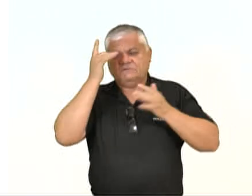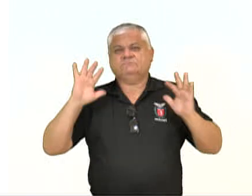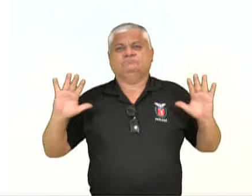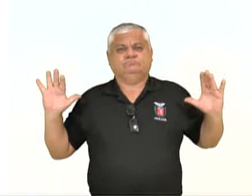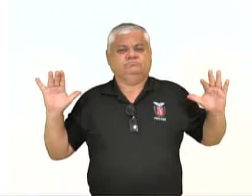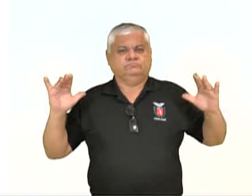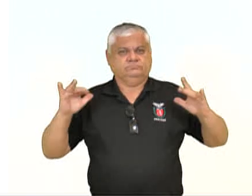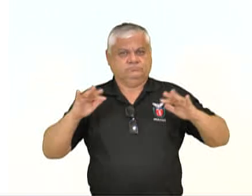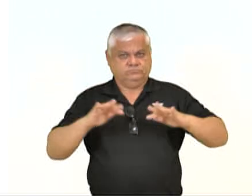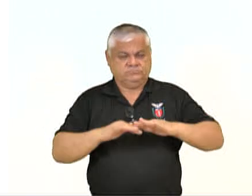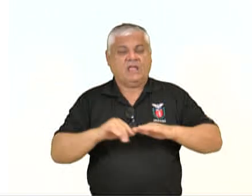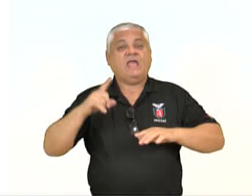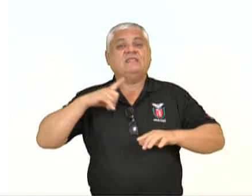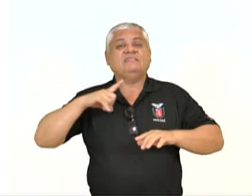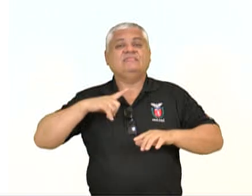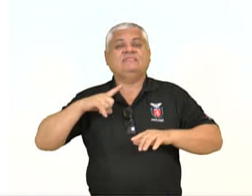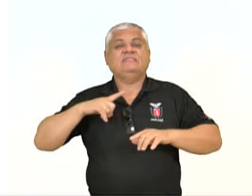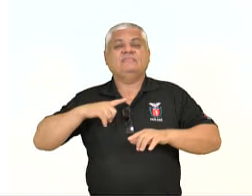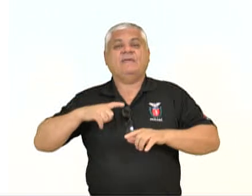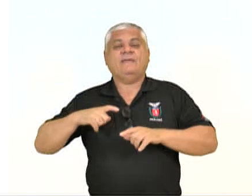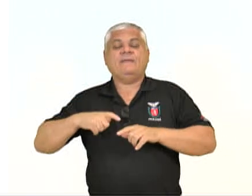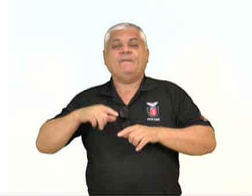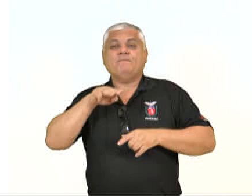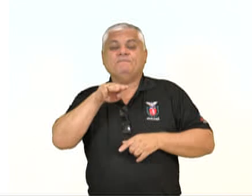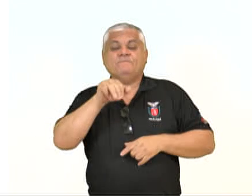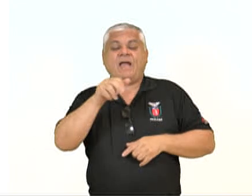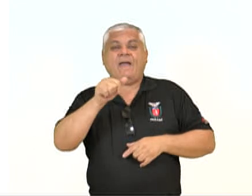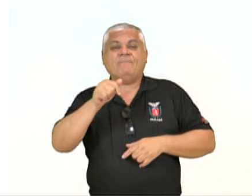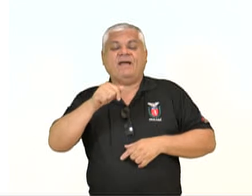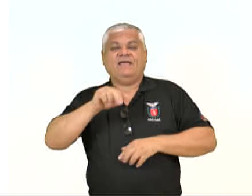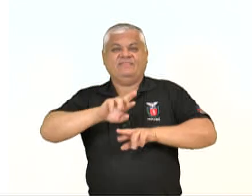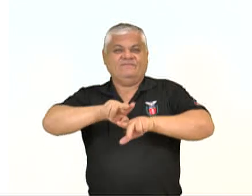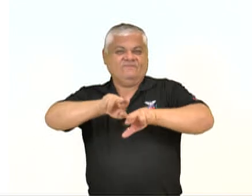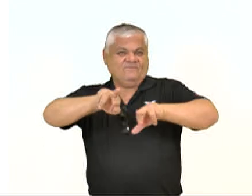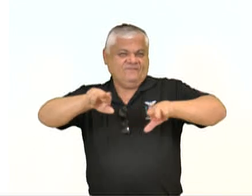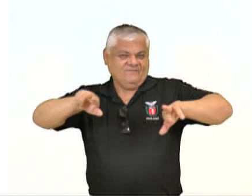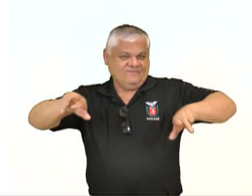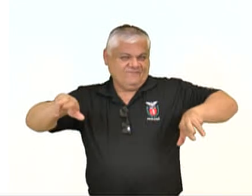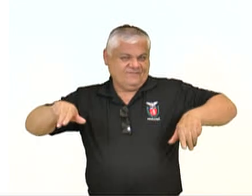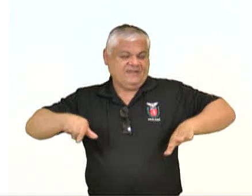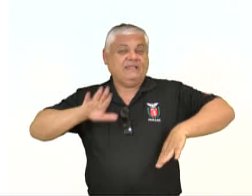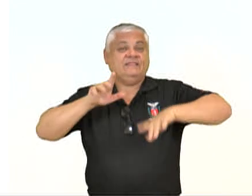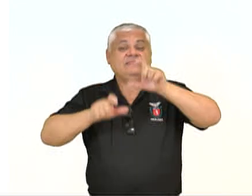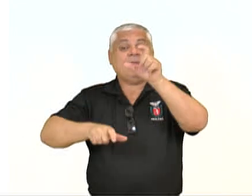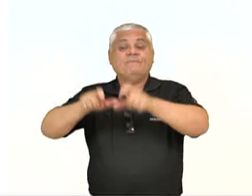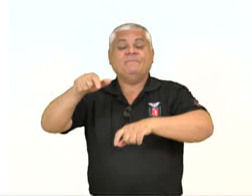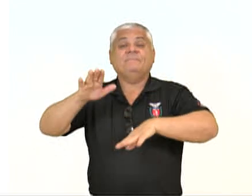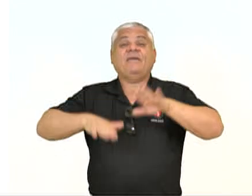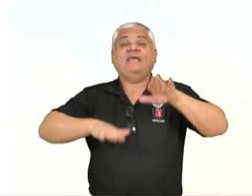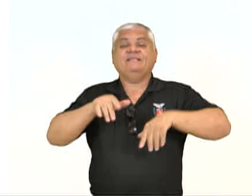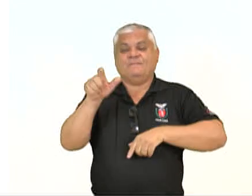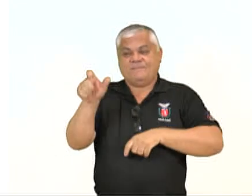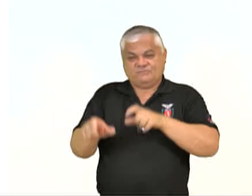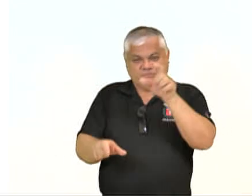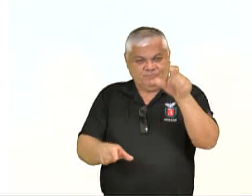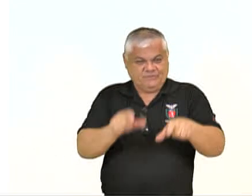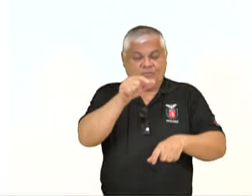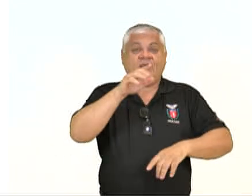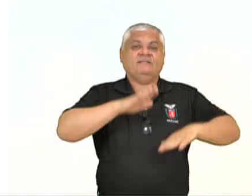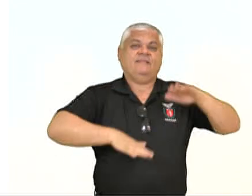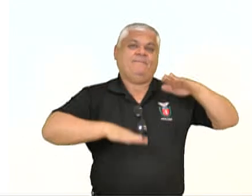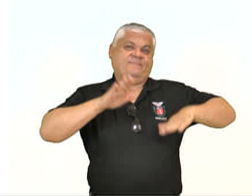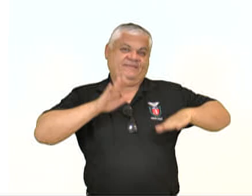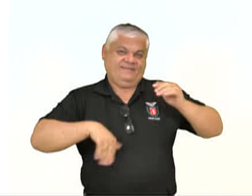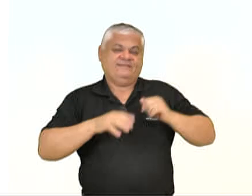diversos percursos adaptados à condição física e técnica de cada participante. Então, nós vimos ali